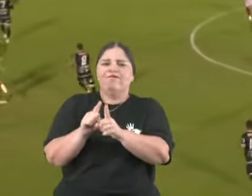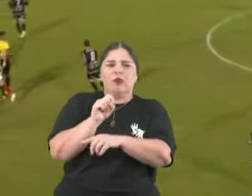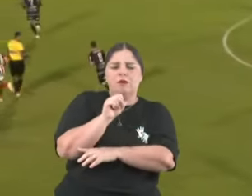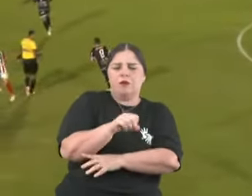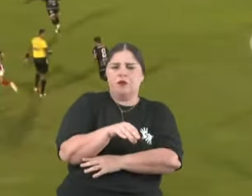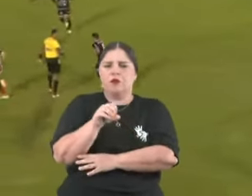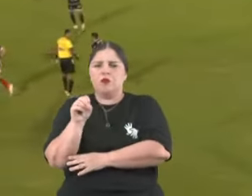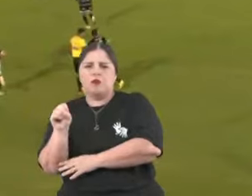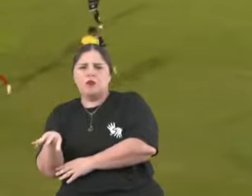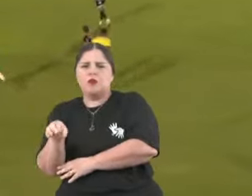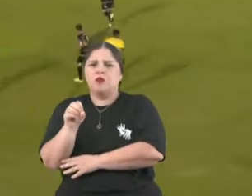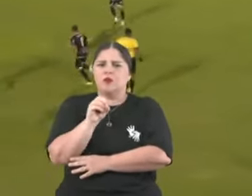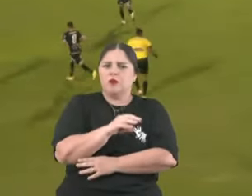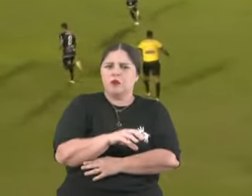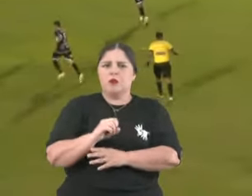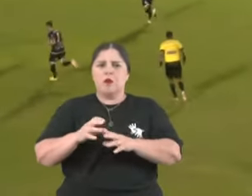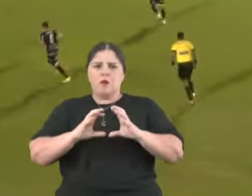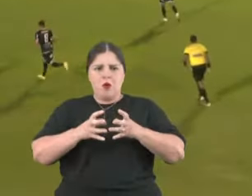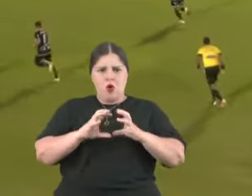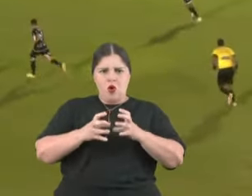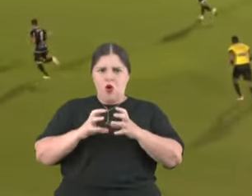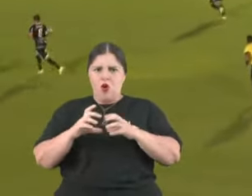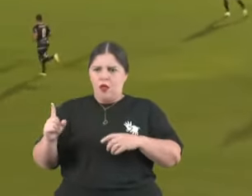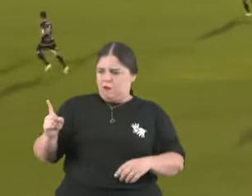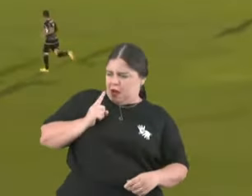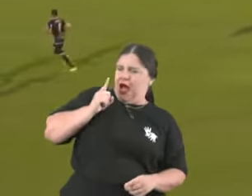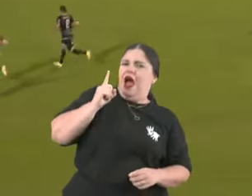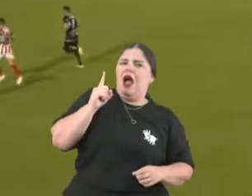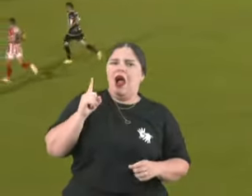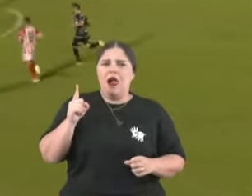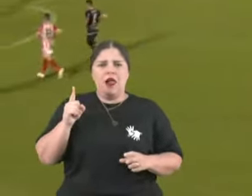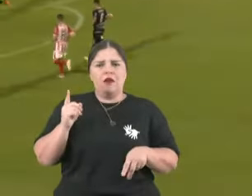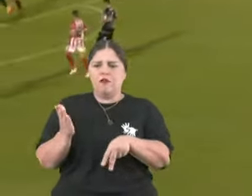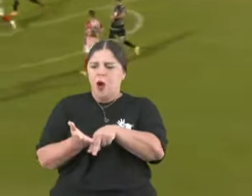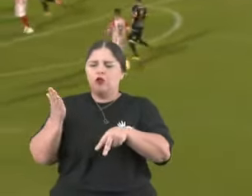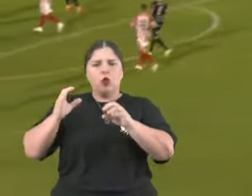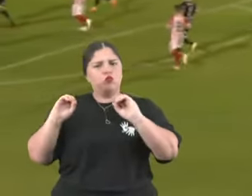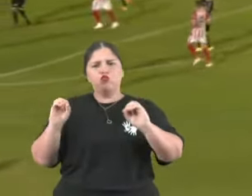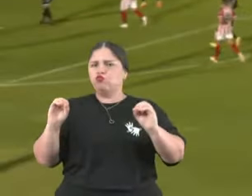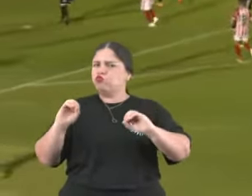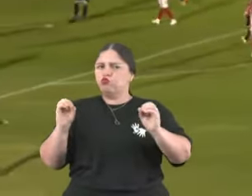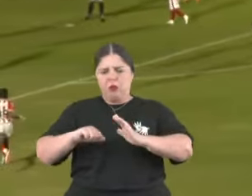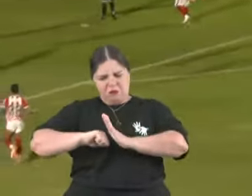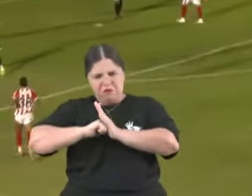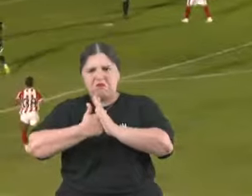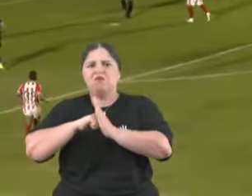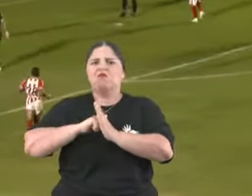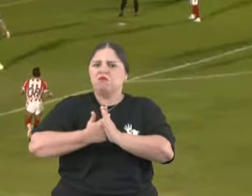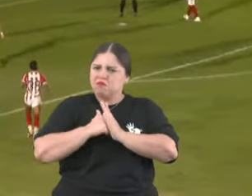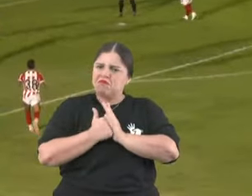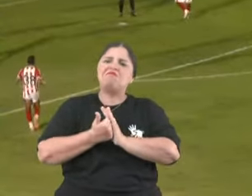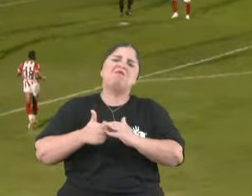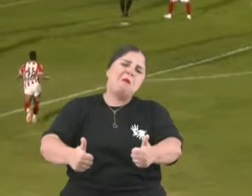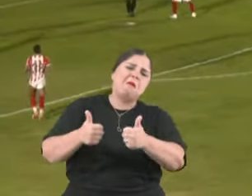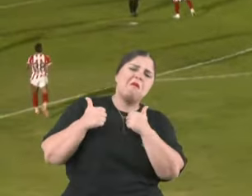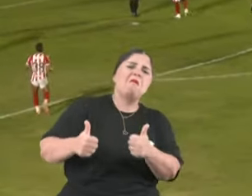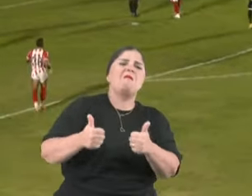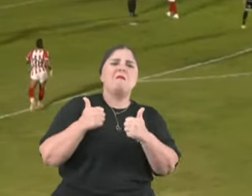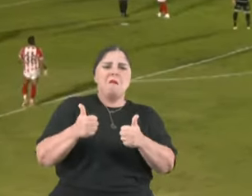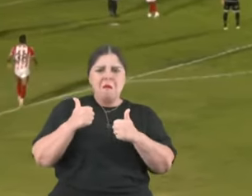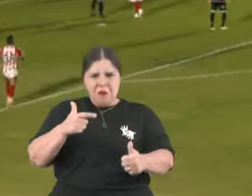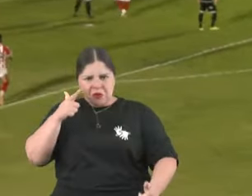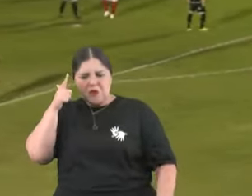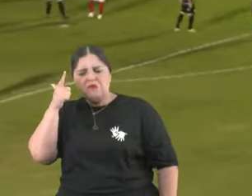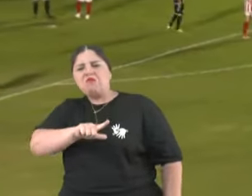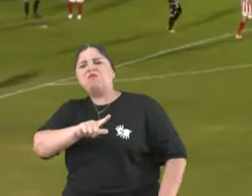tira a bola, toca no jogador, mas não faz a falta. É um baita de um zagueiro. Vive uma crescente sensacional, de fato, o